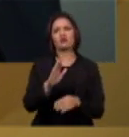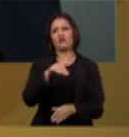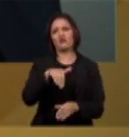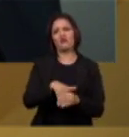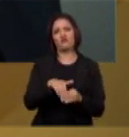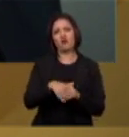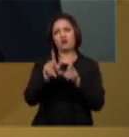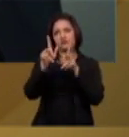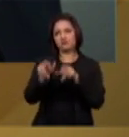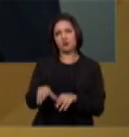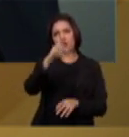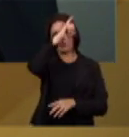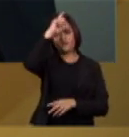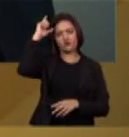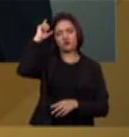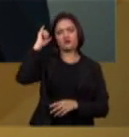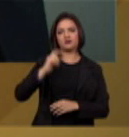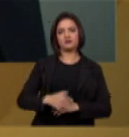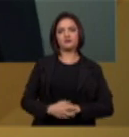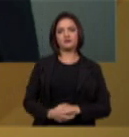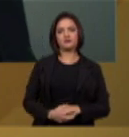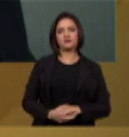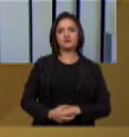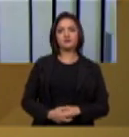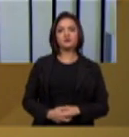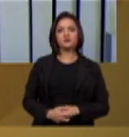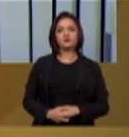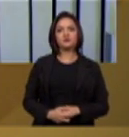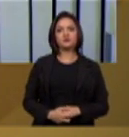eminente ministro relator. É como voto, presidente.